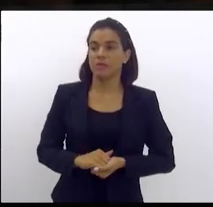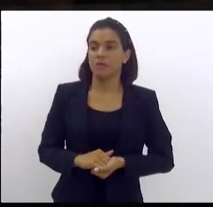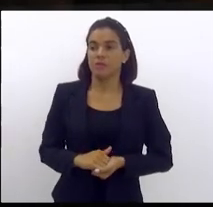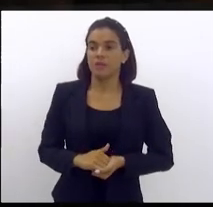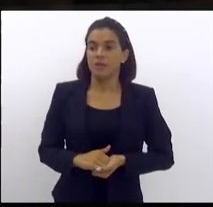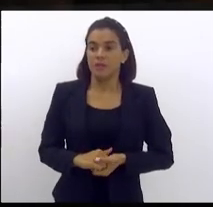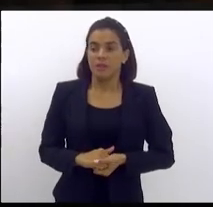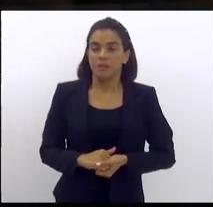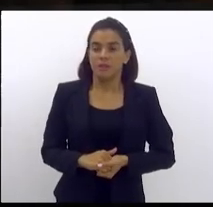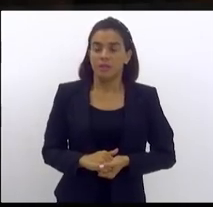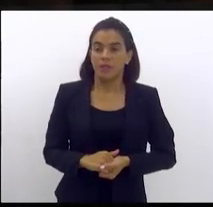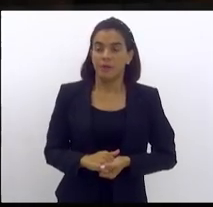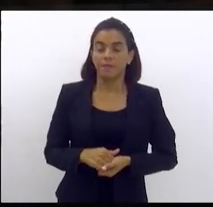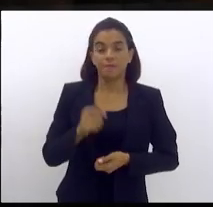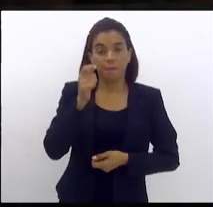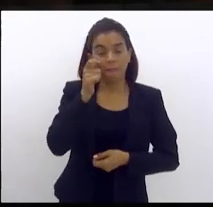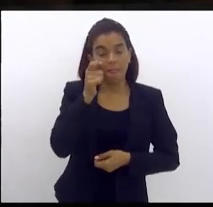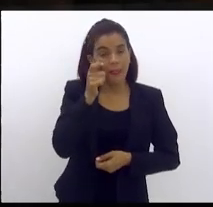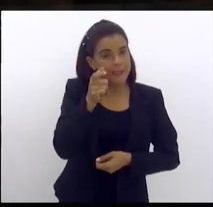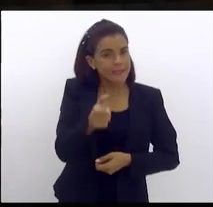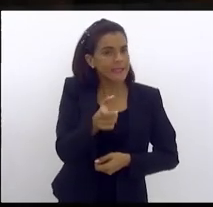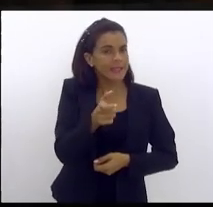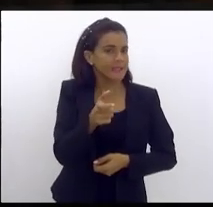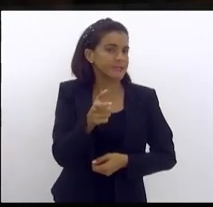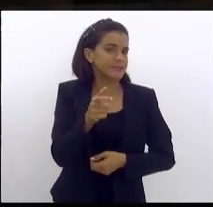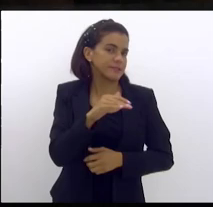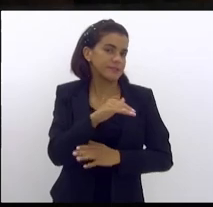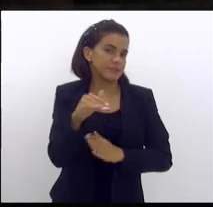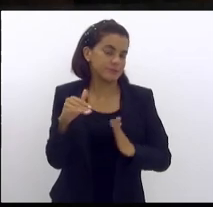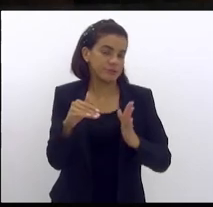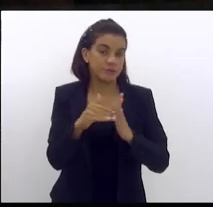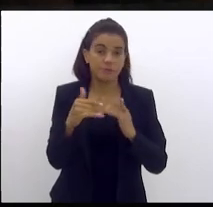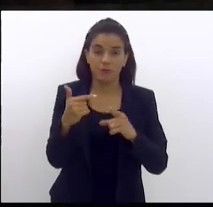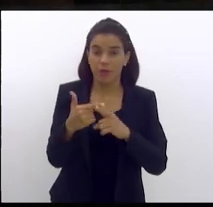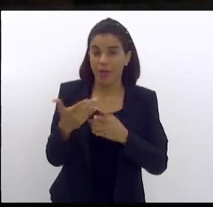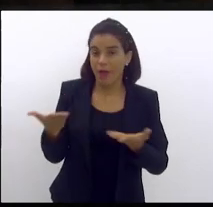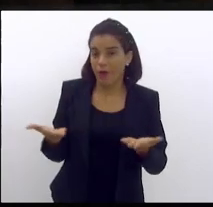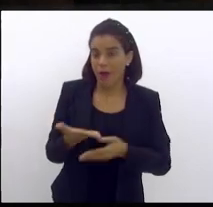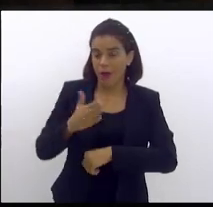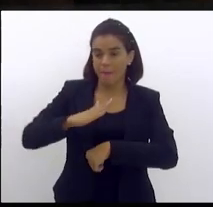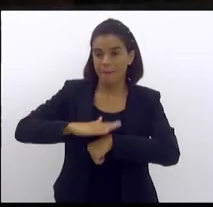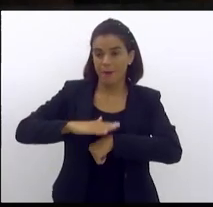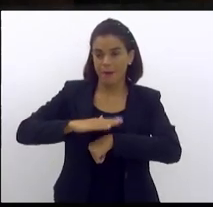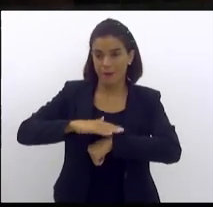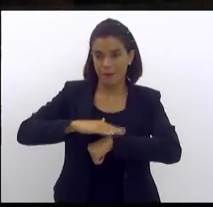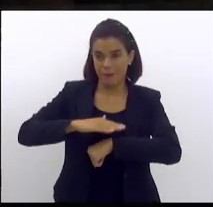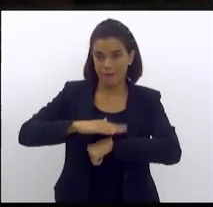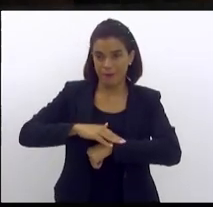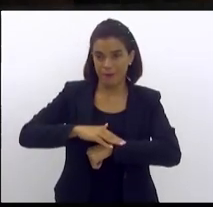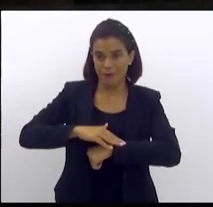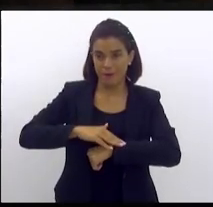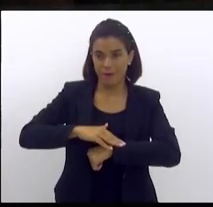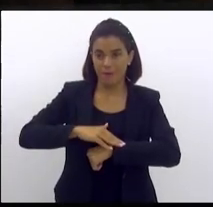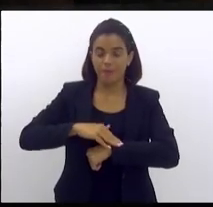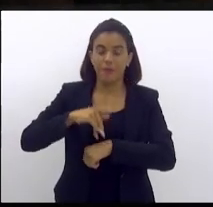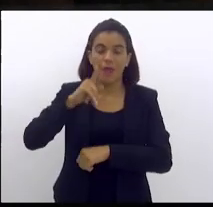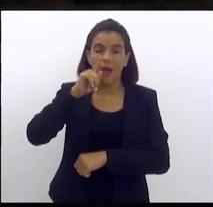nada é interessante porque nesse momento a